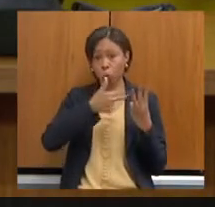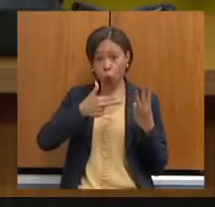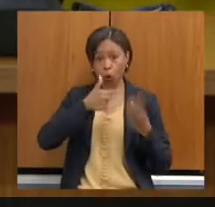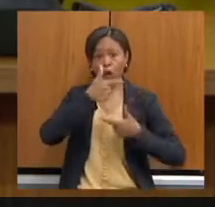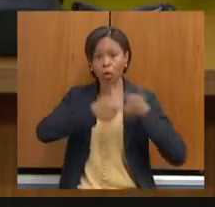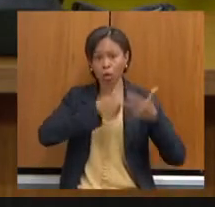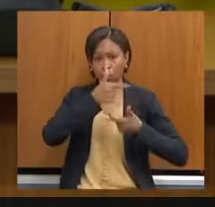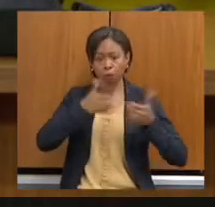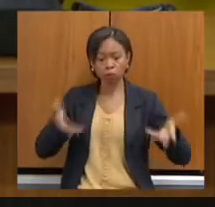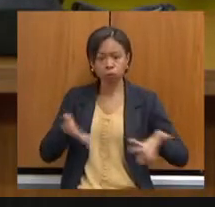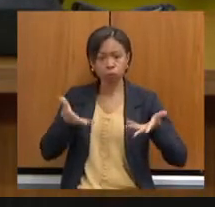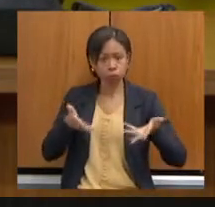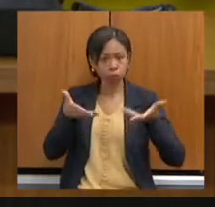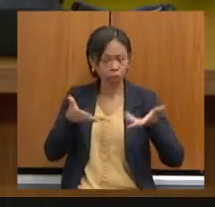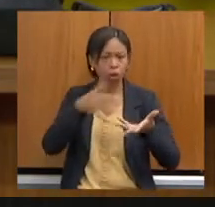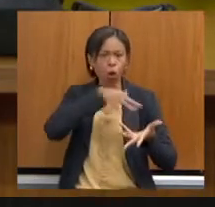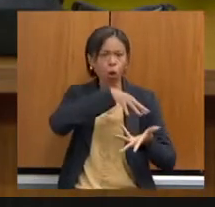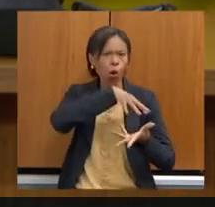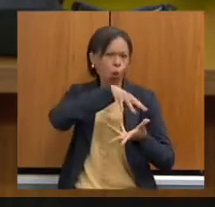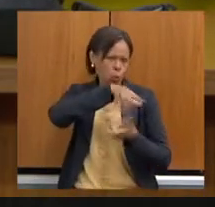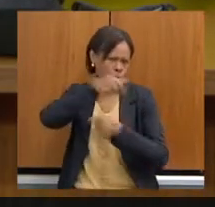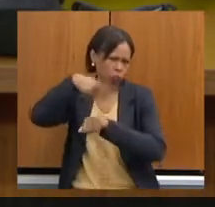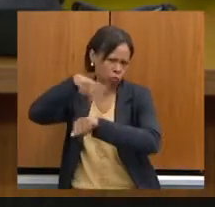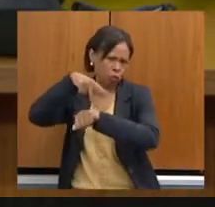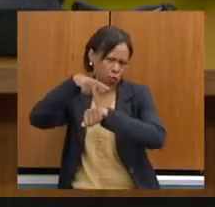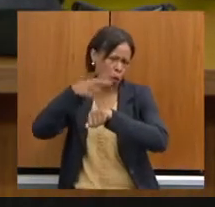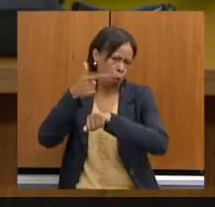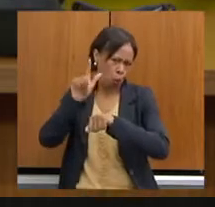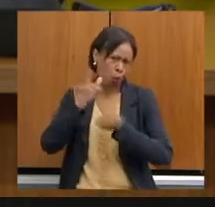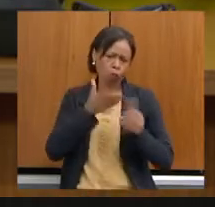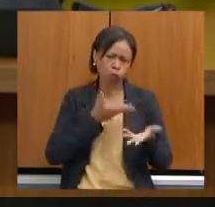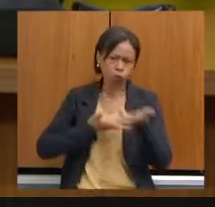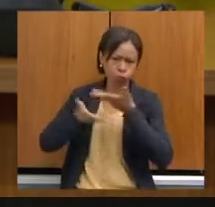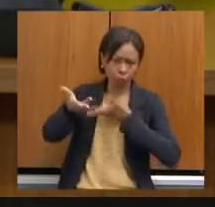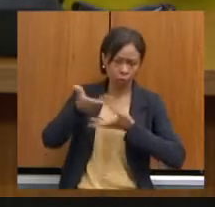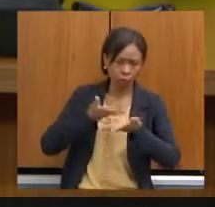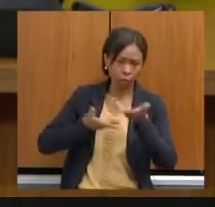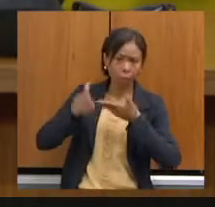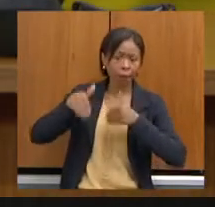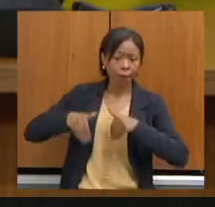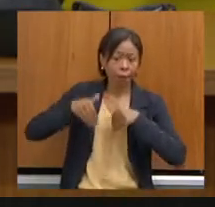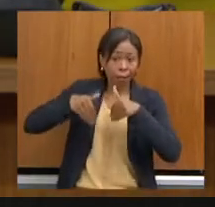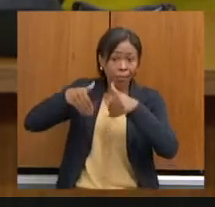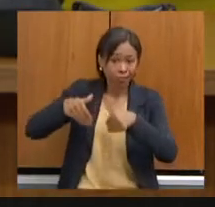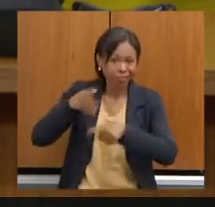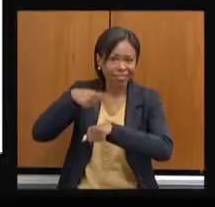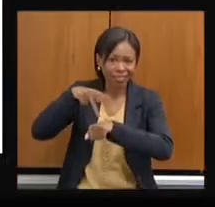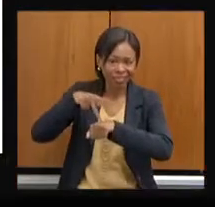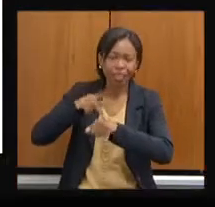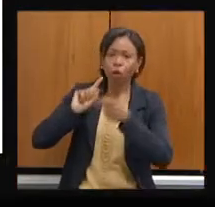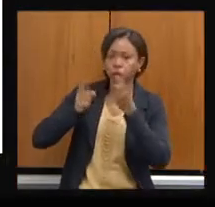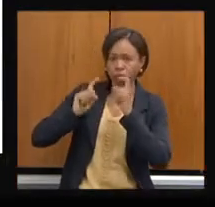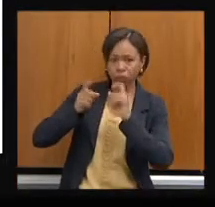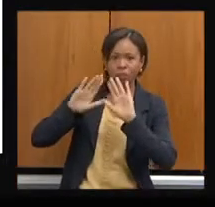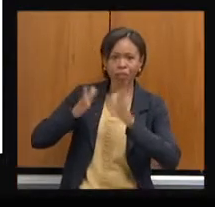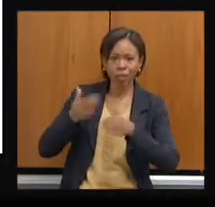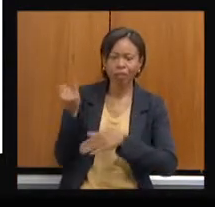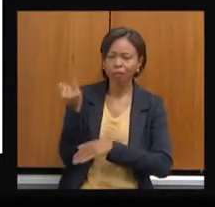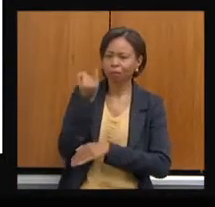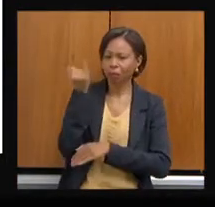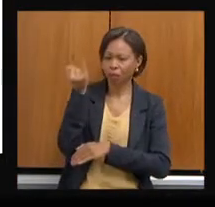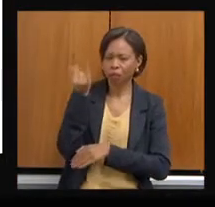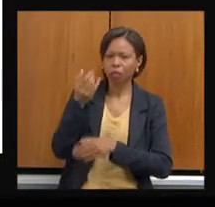comercial com outros países que eu quero citar aqui uma reunião Austrália muito interessante onde me foi